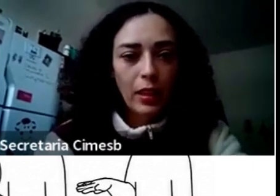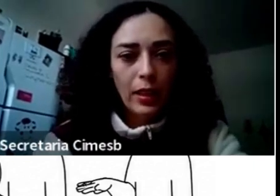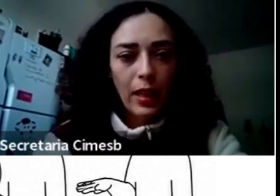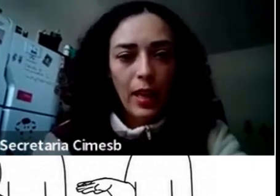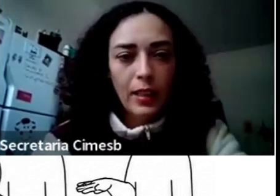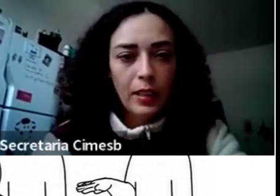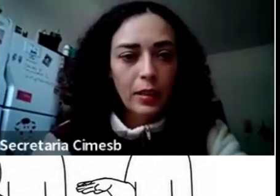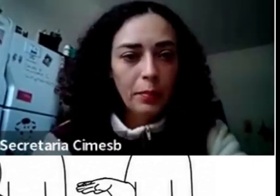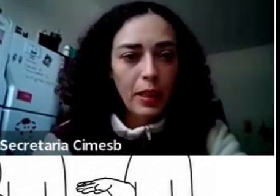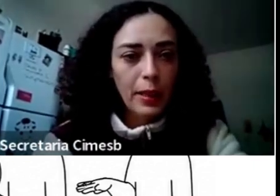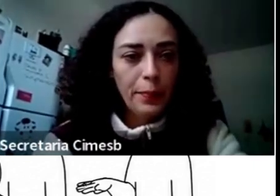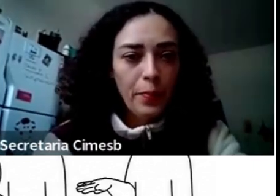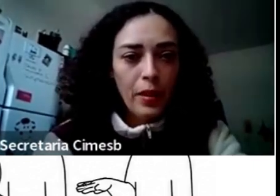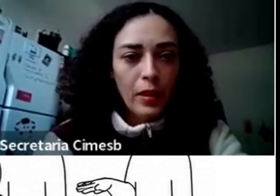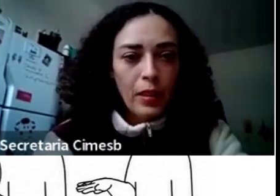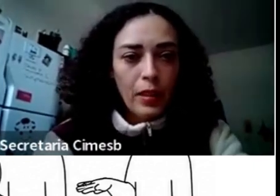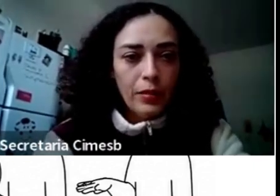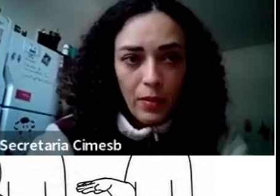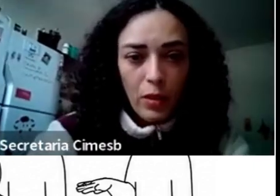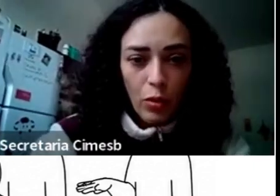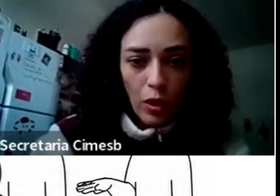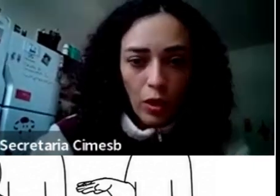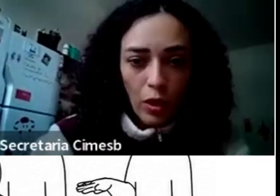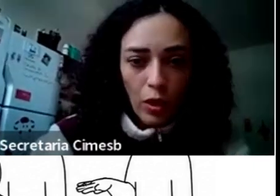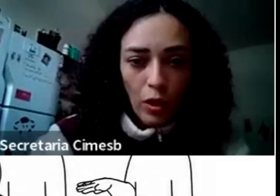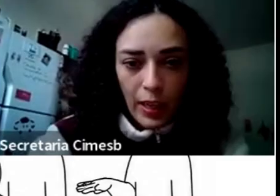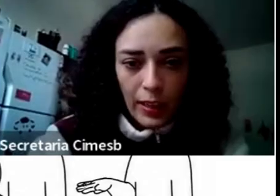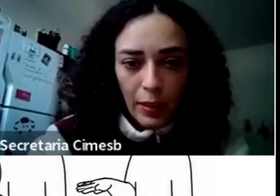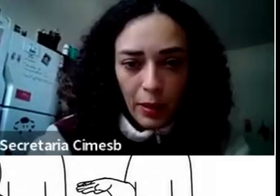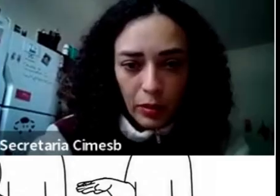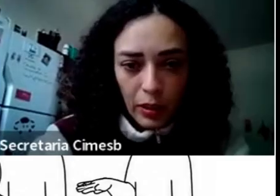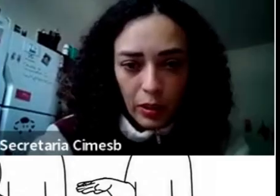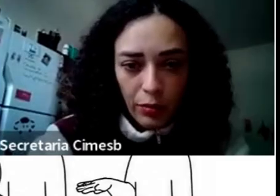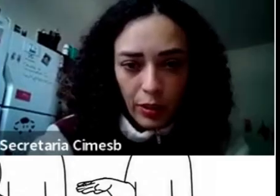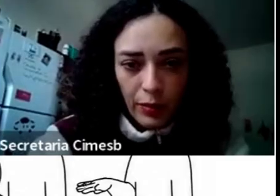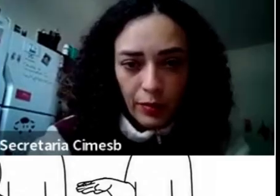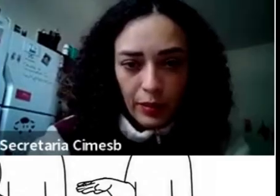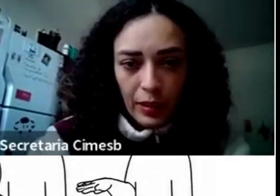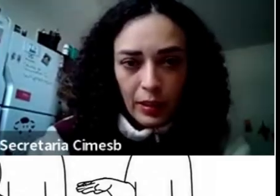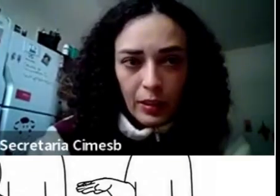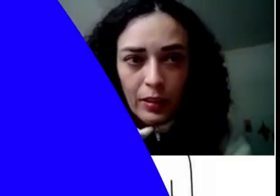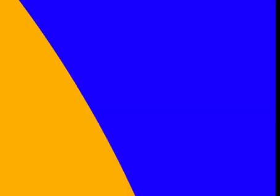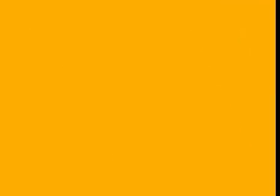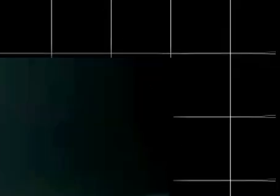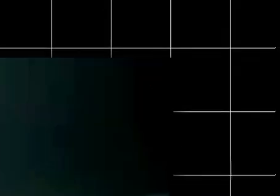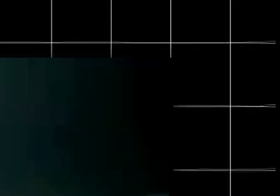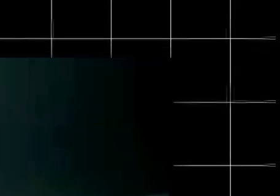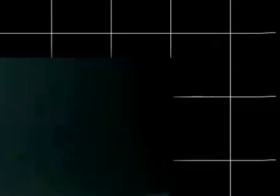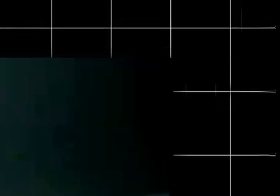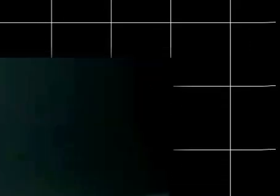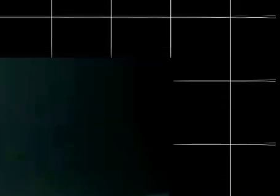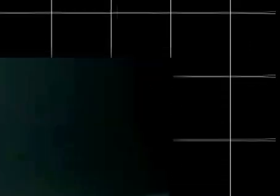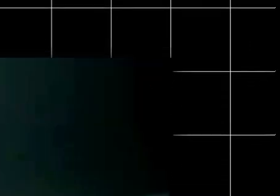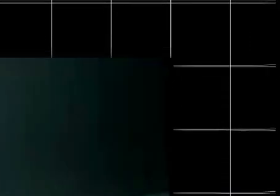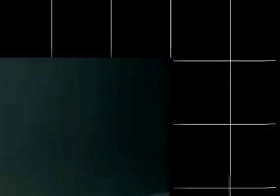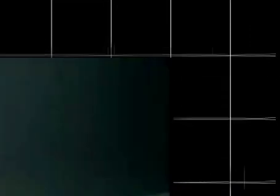vocês quiserem ligar a câmera, deixa eu só tirar aqui para conseguir te ver. Vai